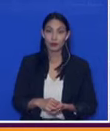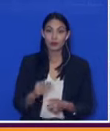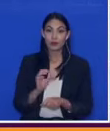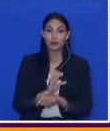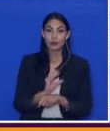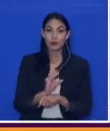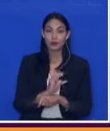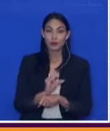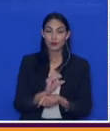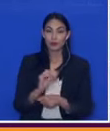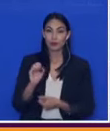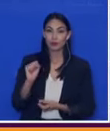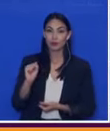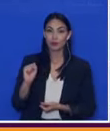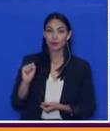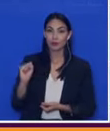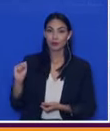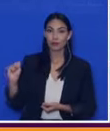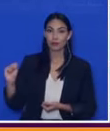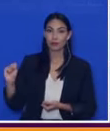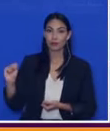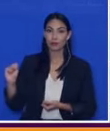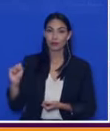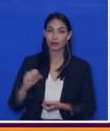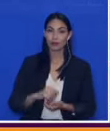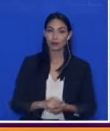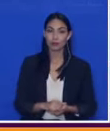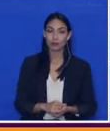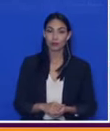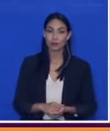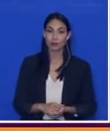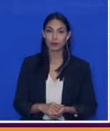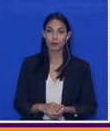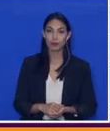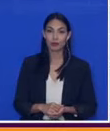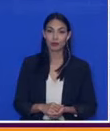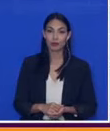Bola cinza, número 88.